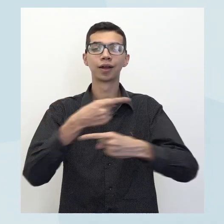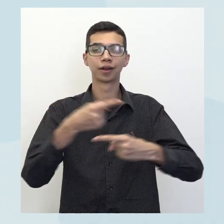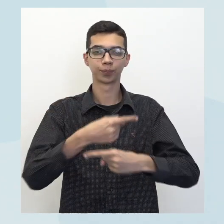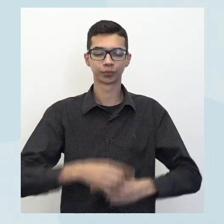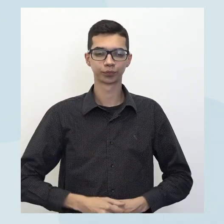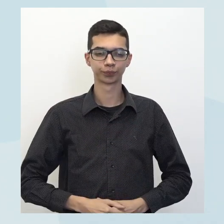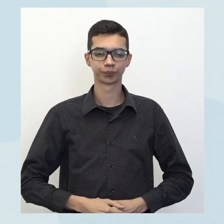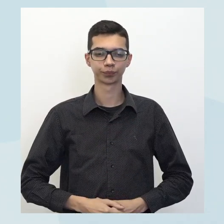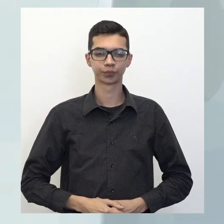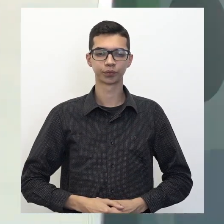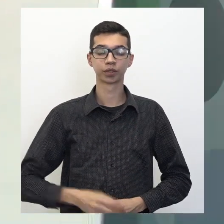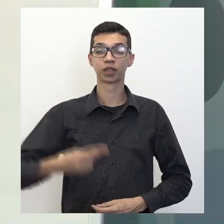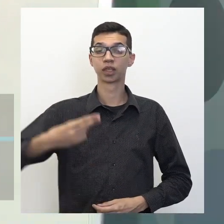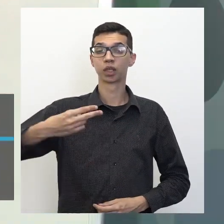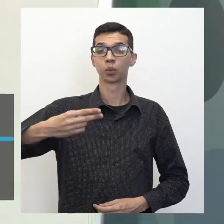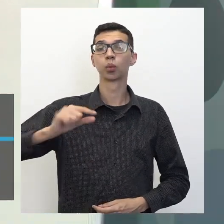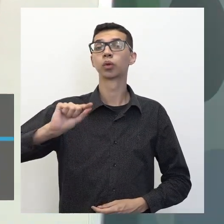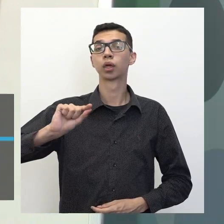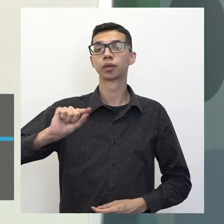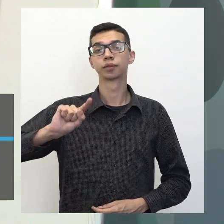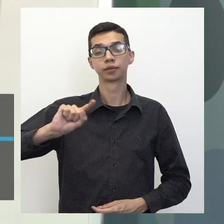igual a meio. Opa.